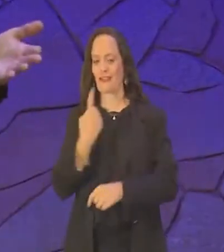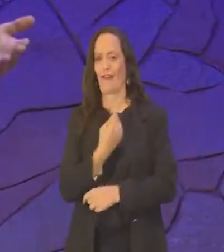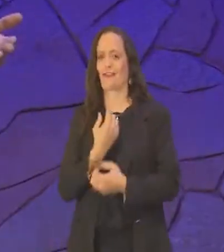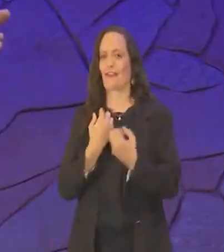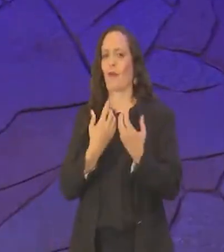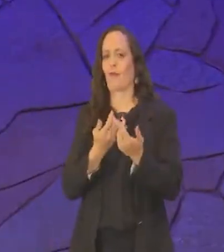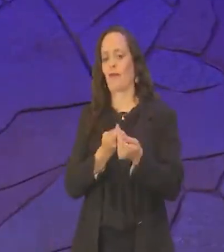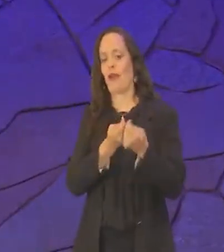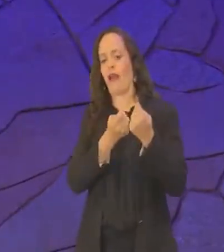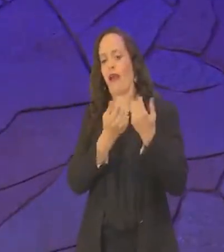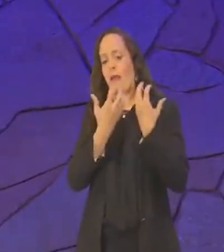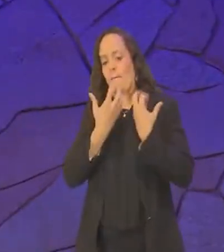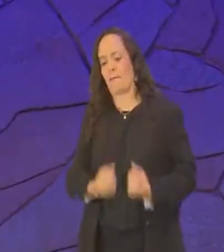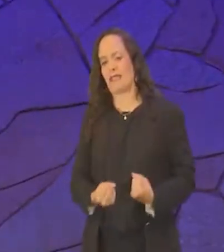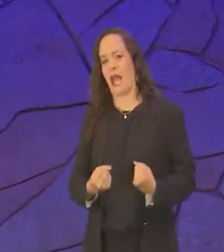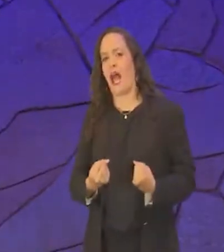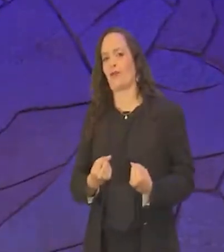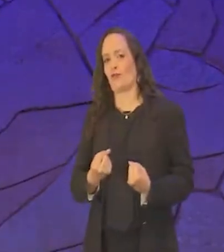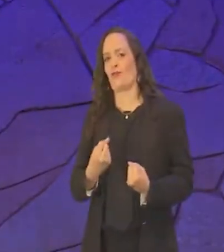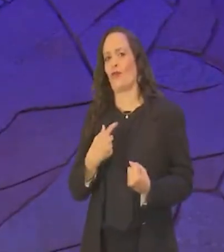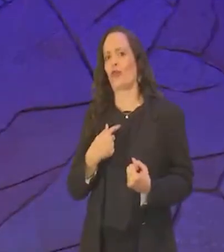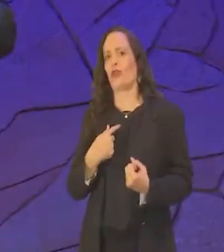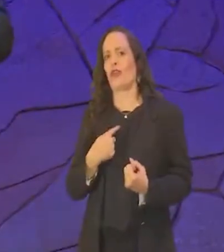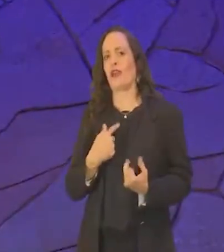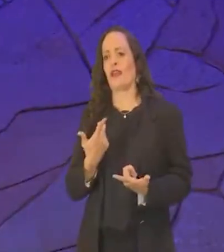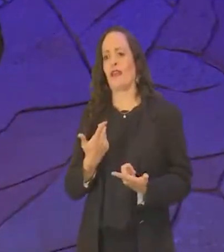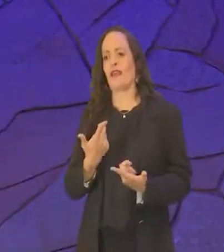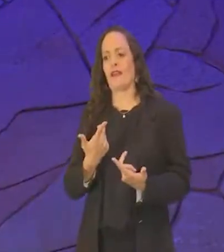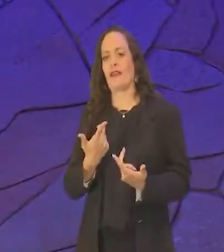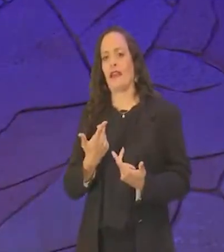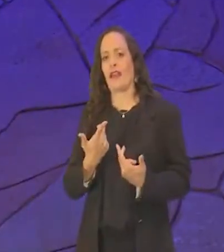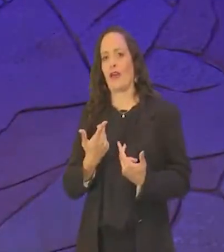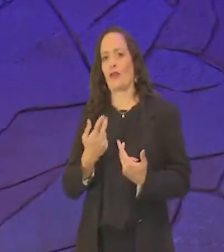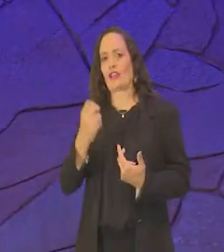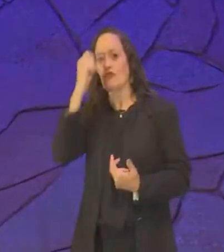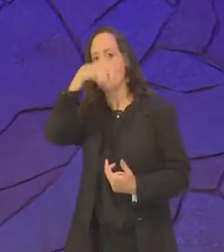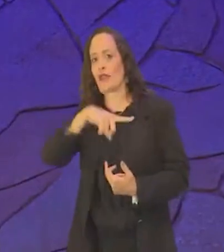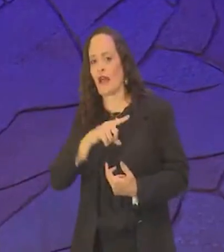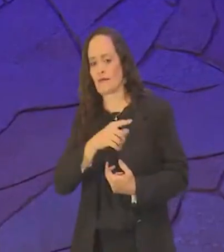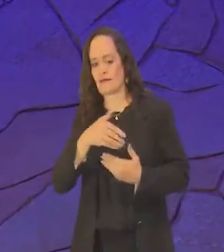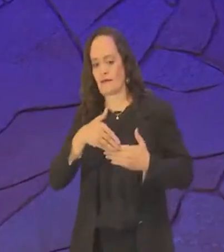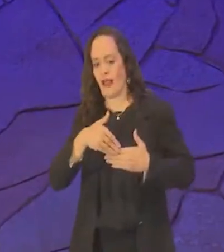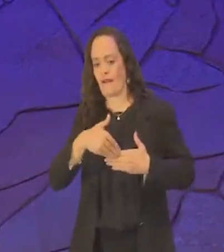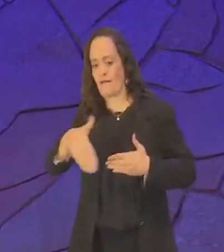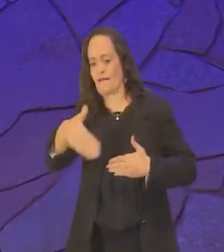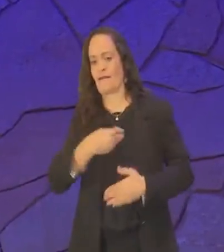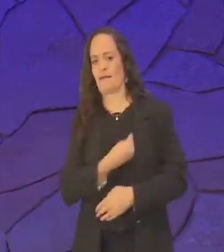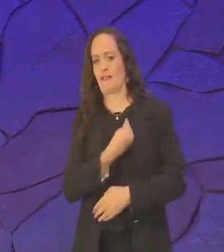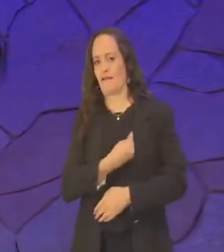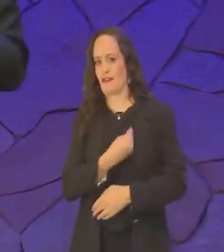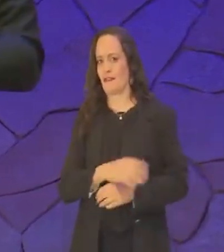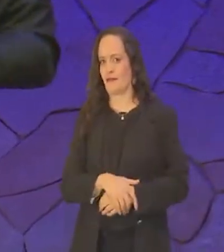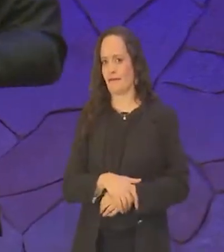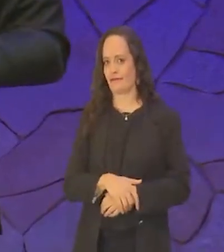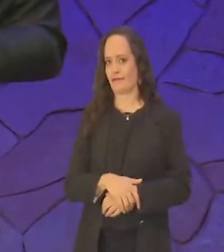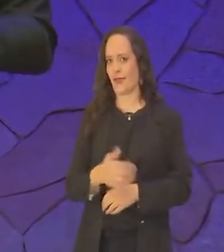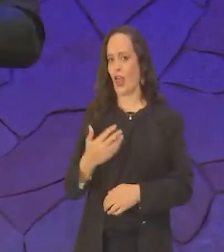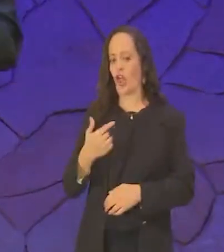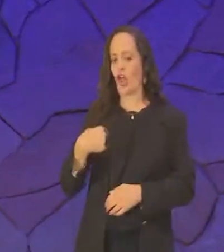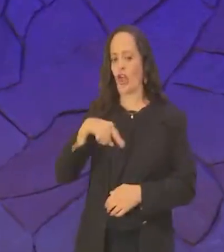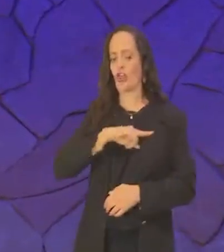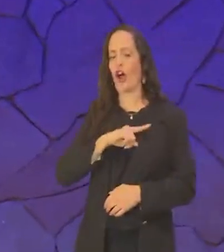os benefícios, os bônus, há ônus nesta caminhada. E este ônus nós não sabemos